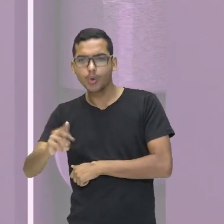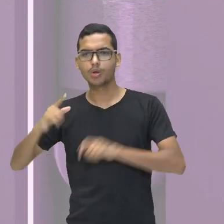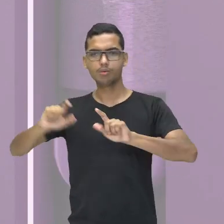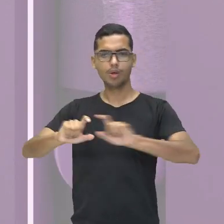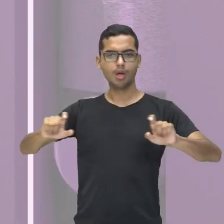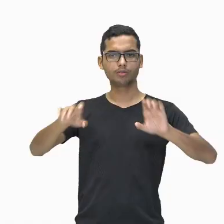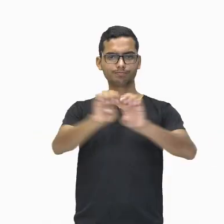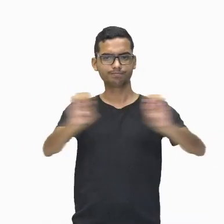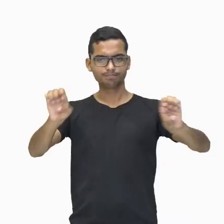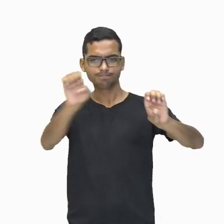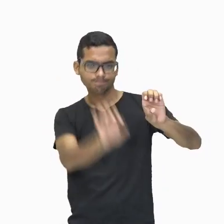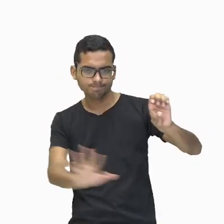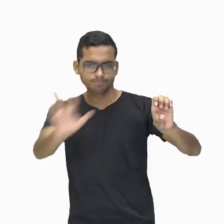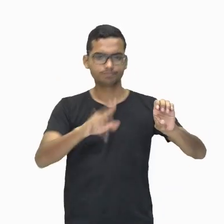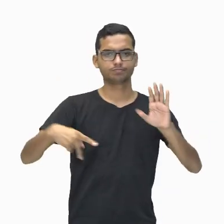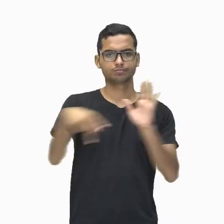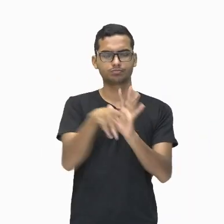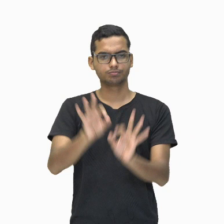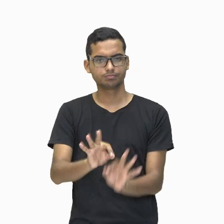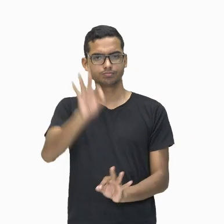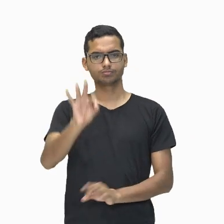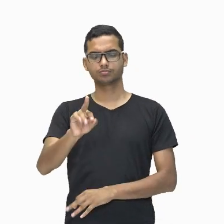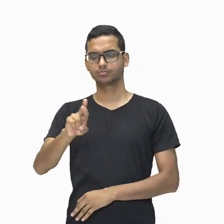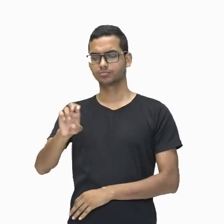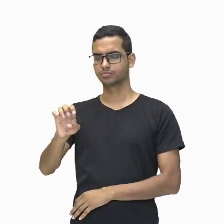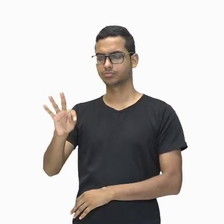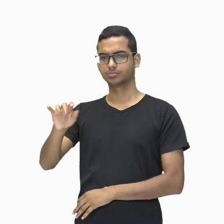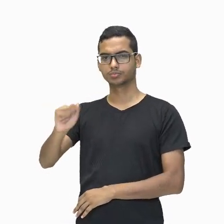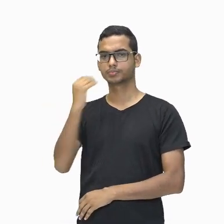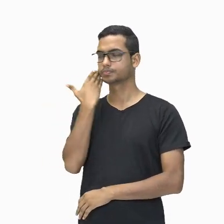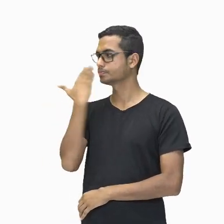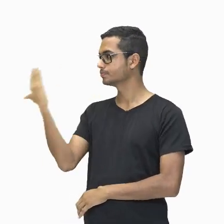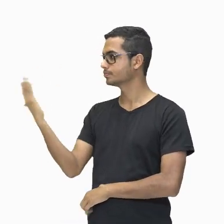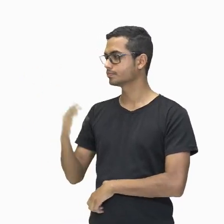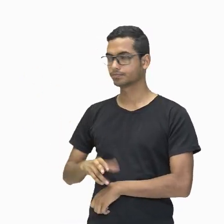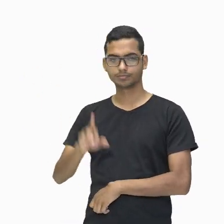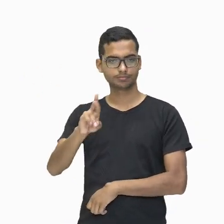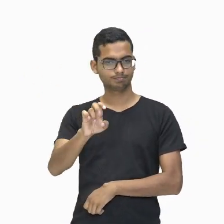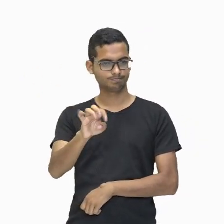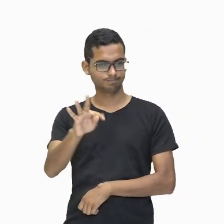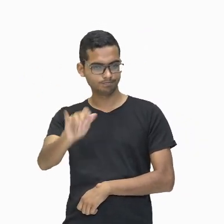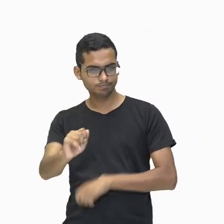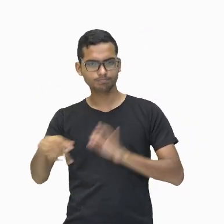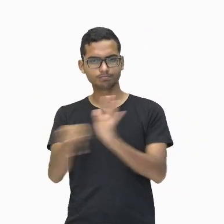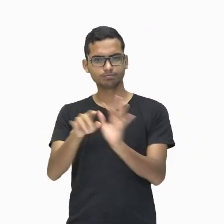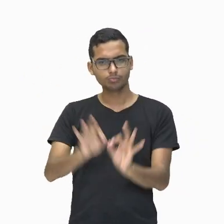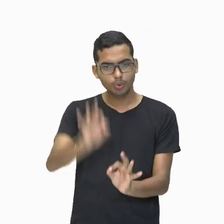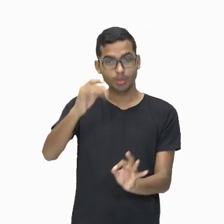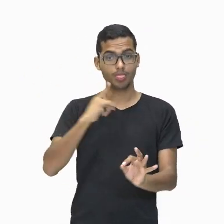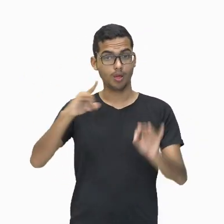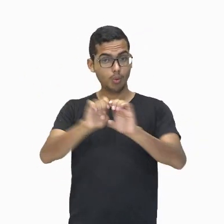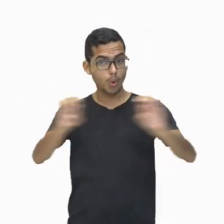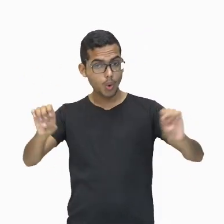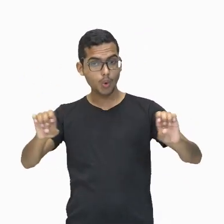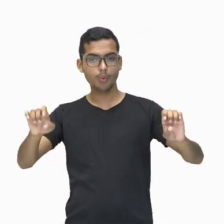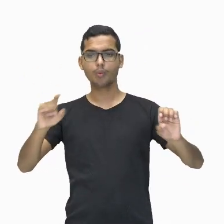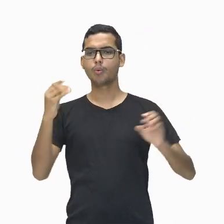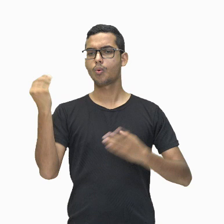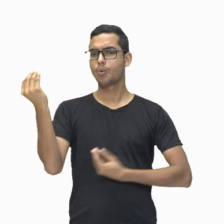equação geral da reta. Então, acompanhe comigo. Toda reta no plano possui uma equação na